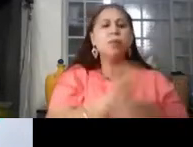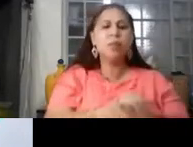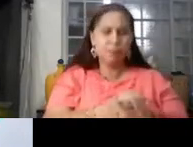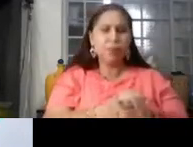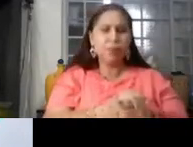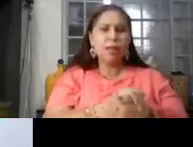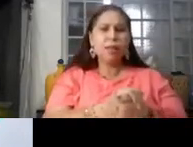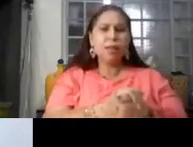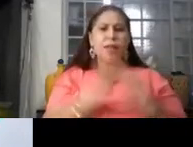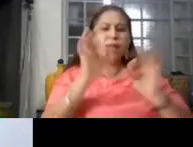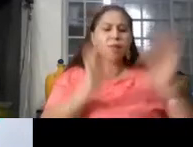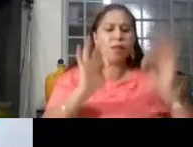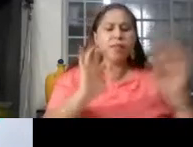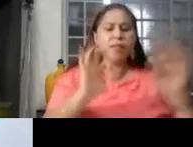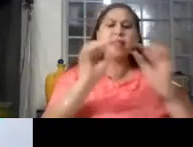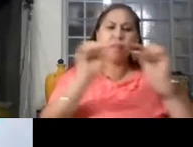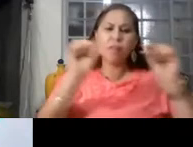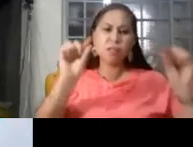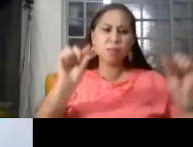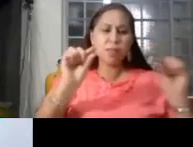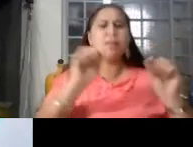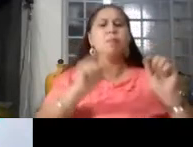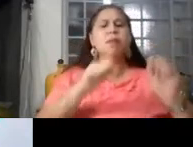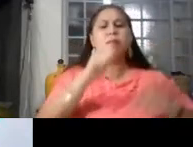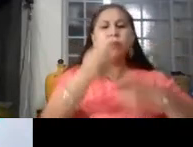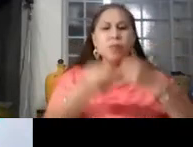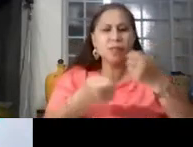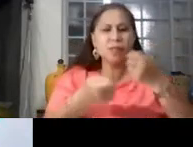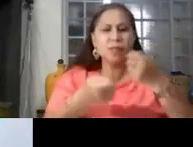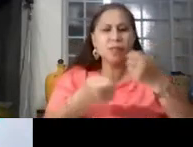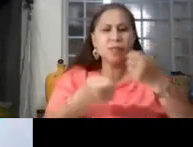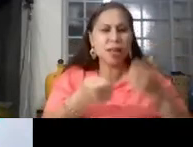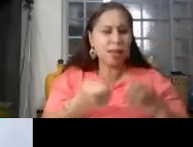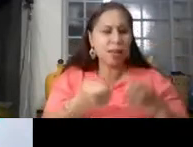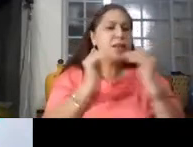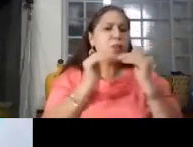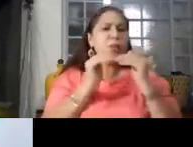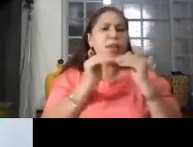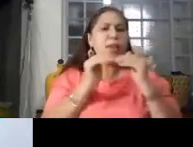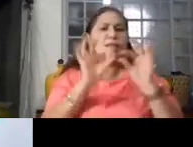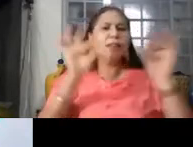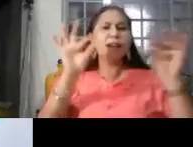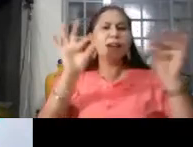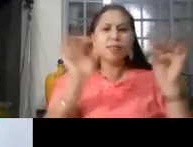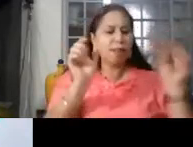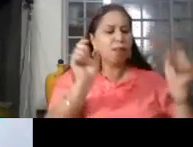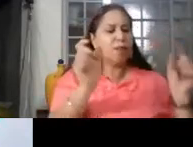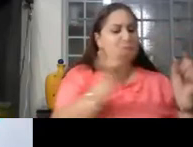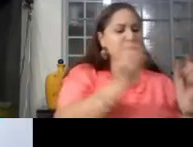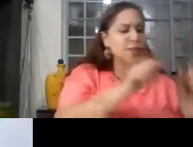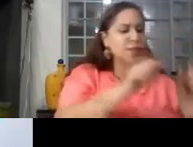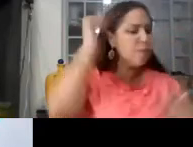o de. Então, é essa organização que a gente precisa aprender dos sinais, que corresponde à sintaxe, que é